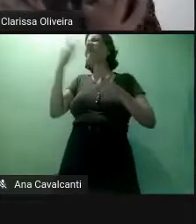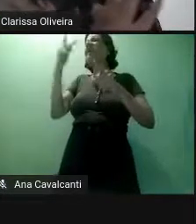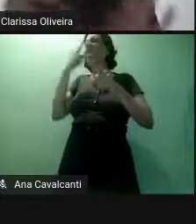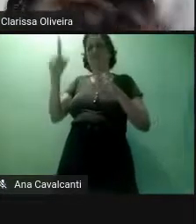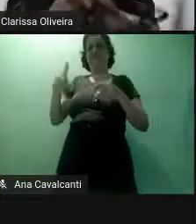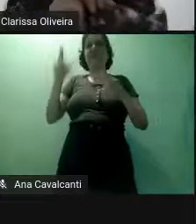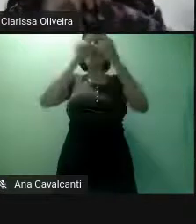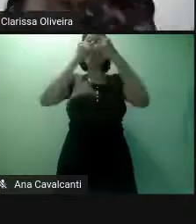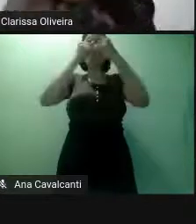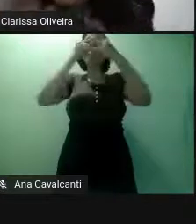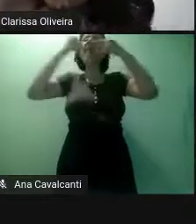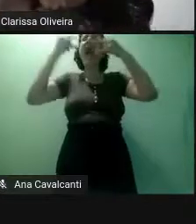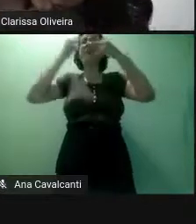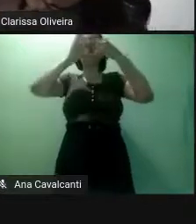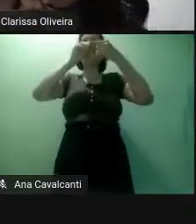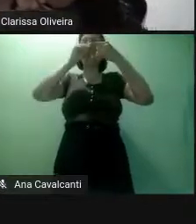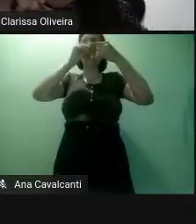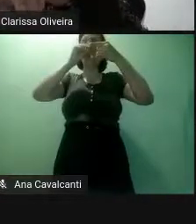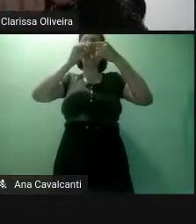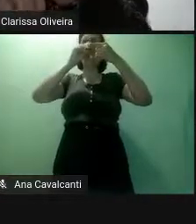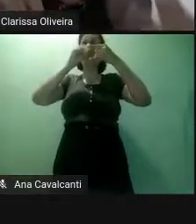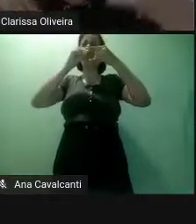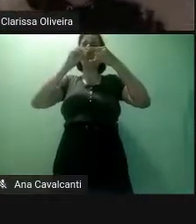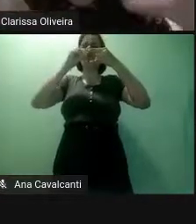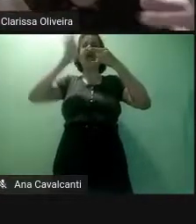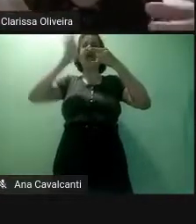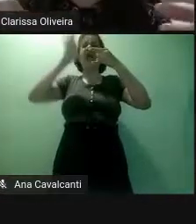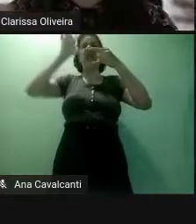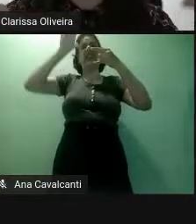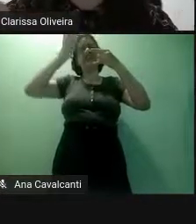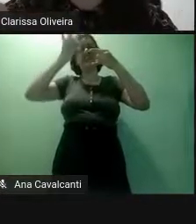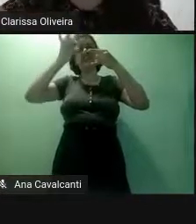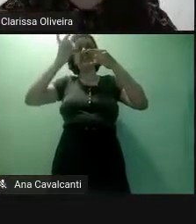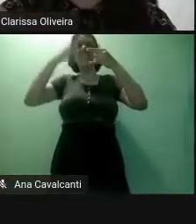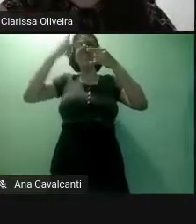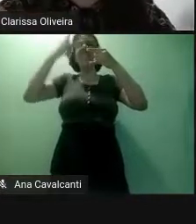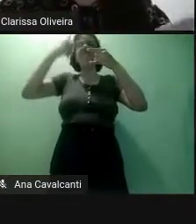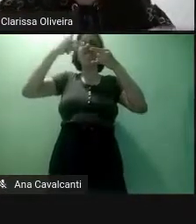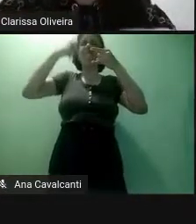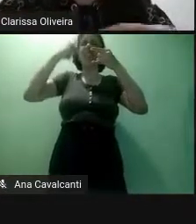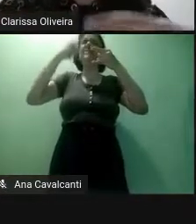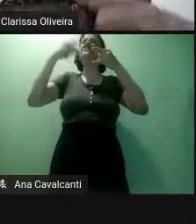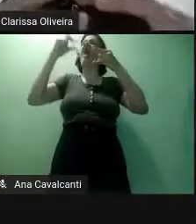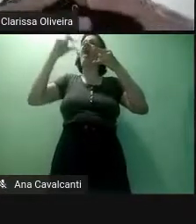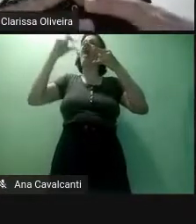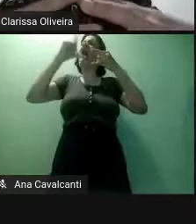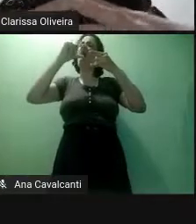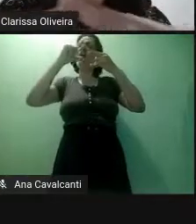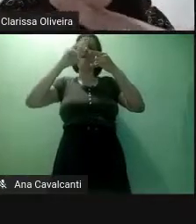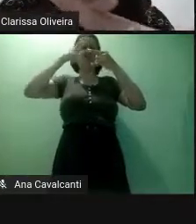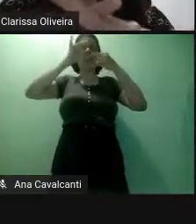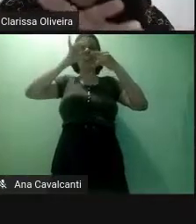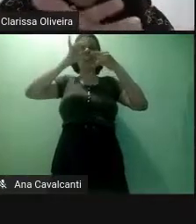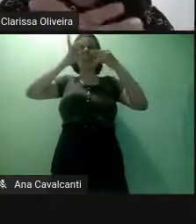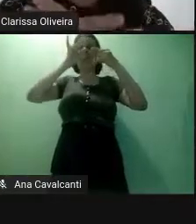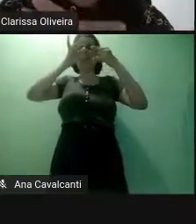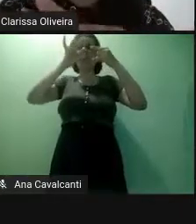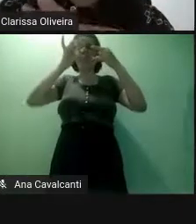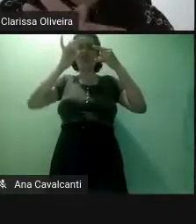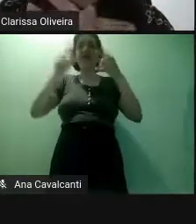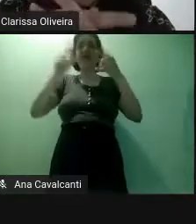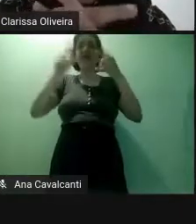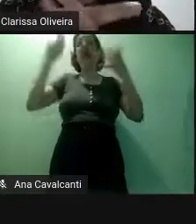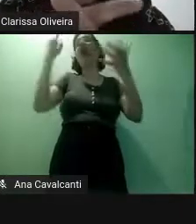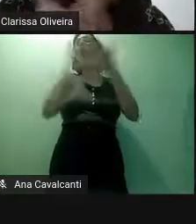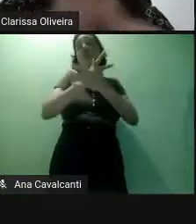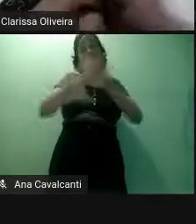vai tornando essa máscara úmida. Quando ela começa a ficar úmida, ela vai perdendo a